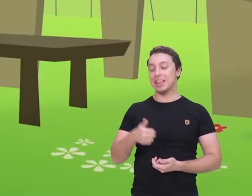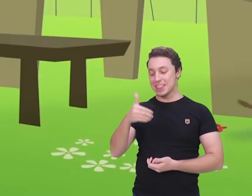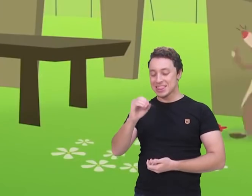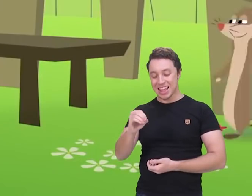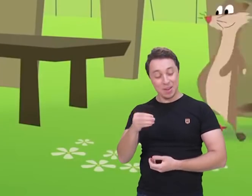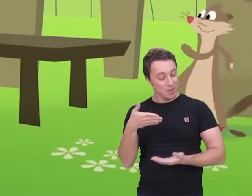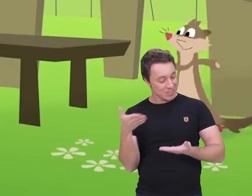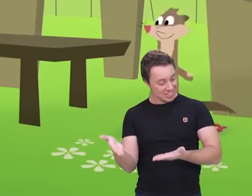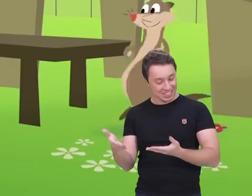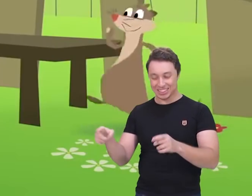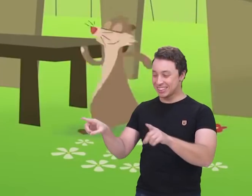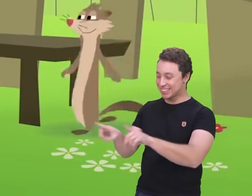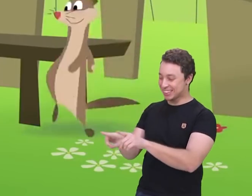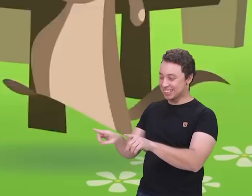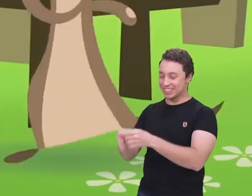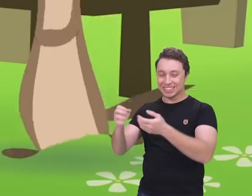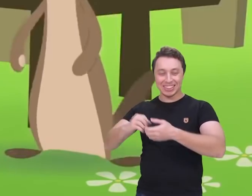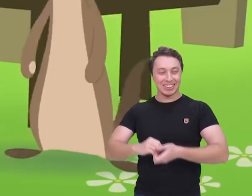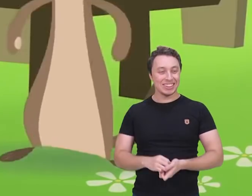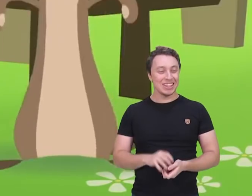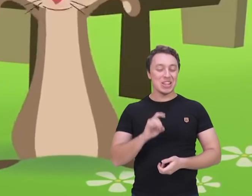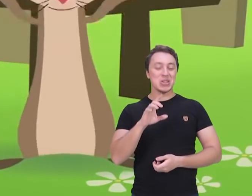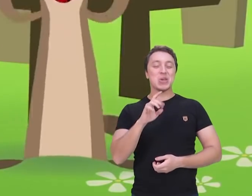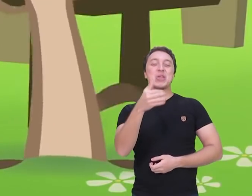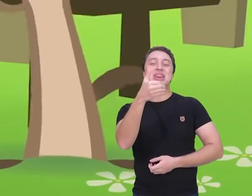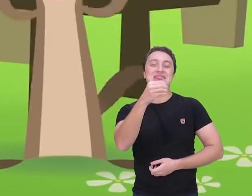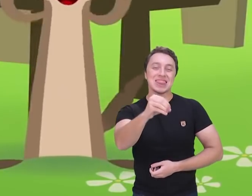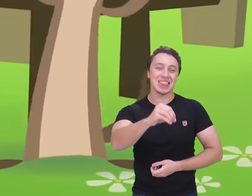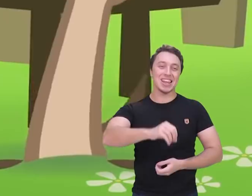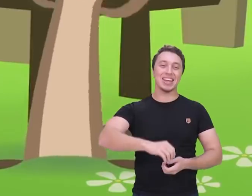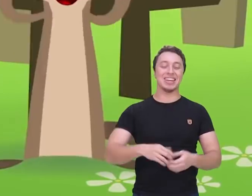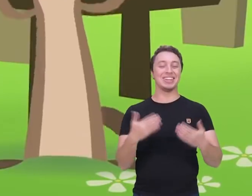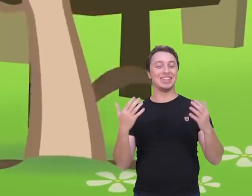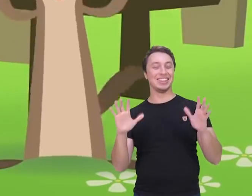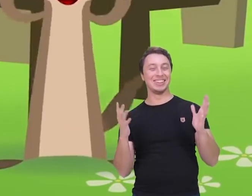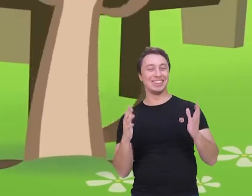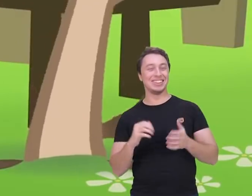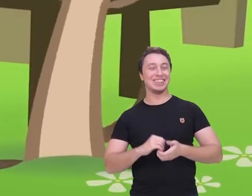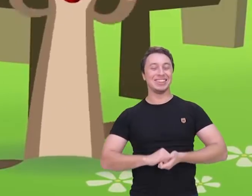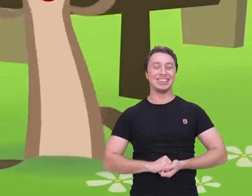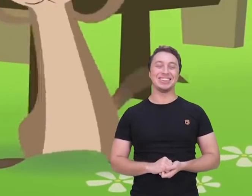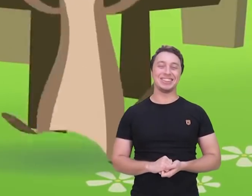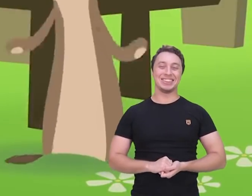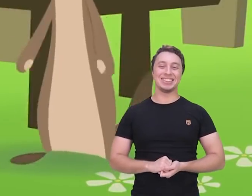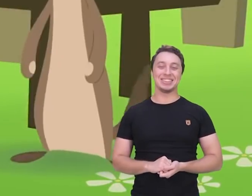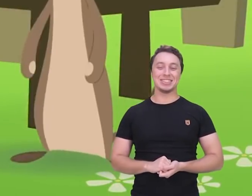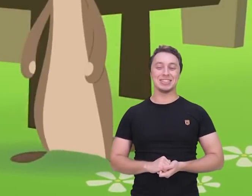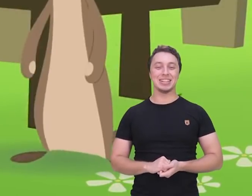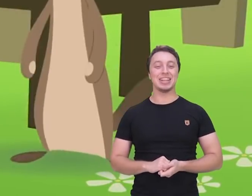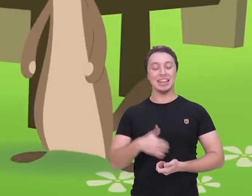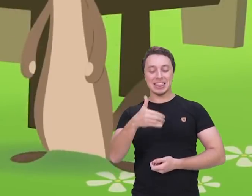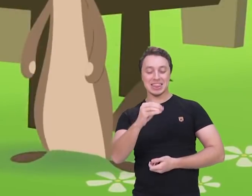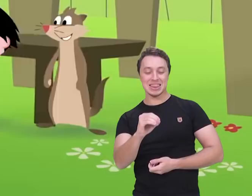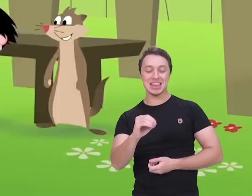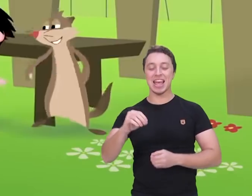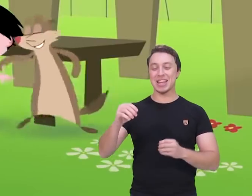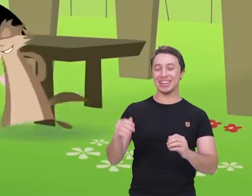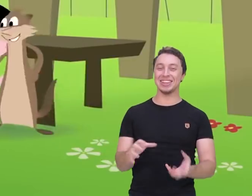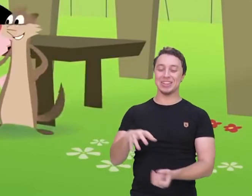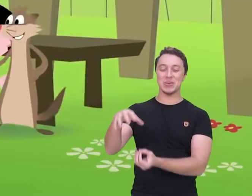também! É, só nota 10, só nota 10! Balão Júpiter é nota